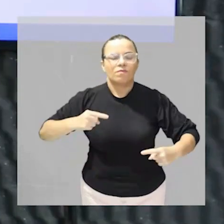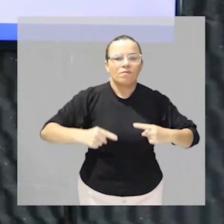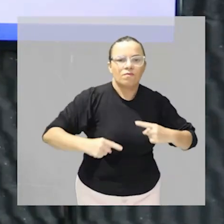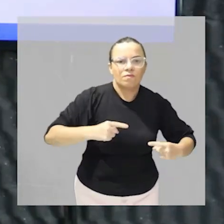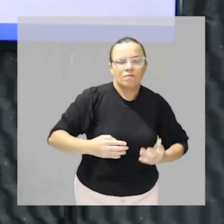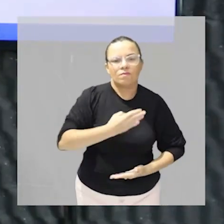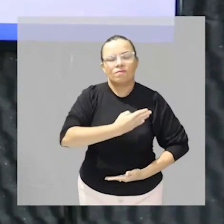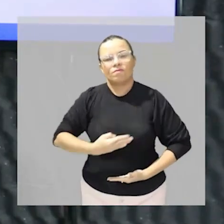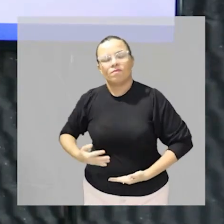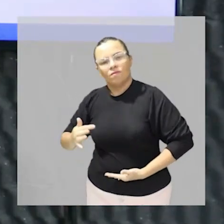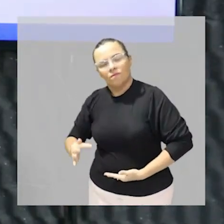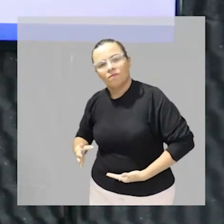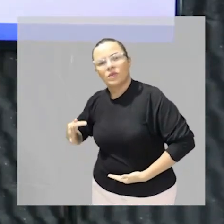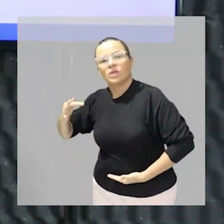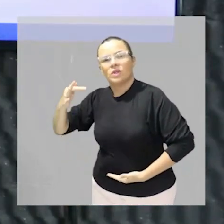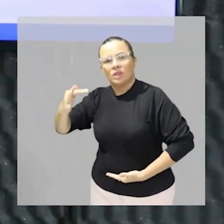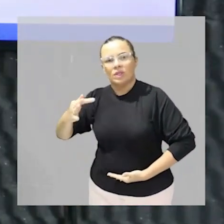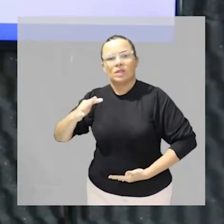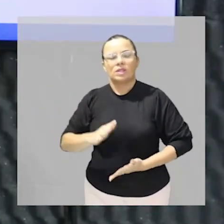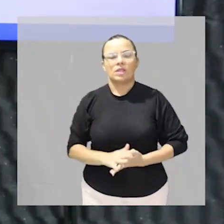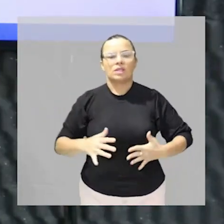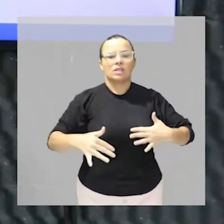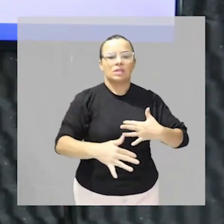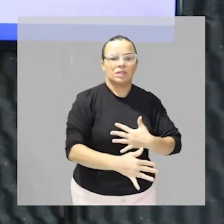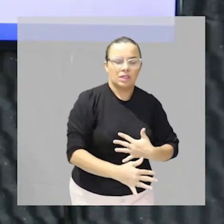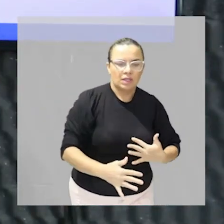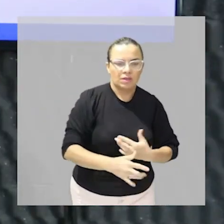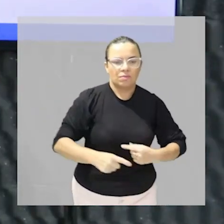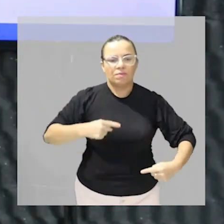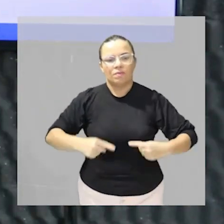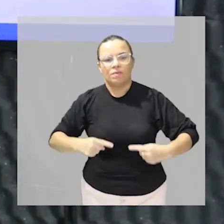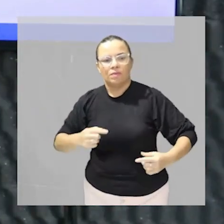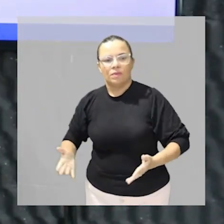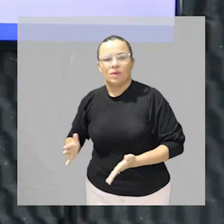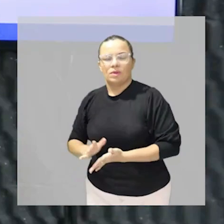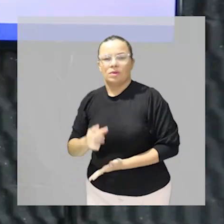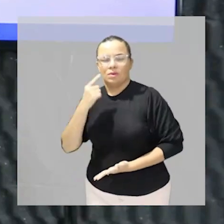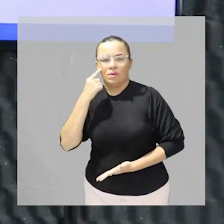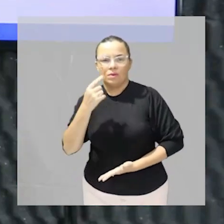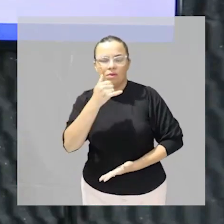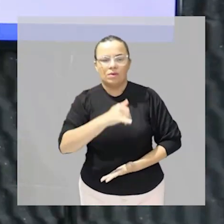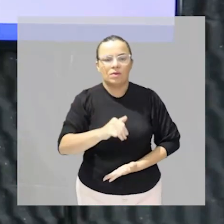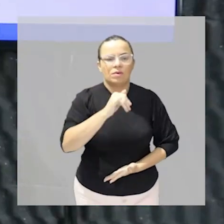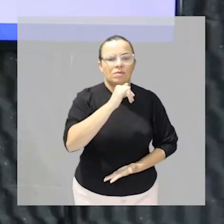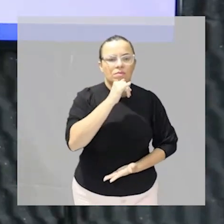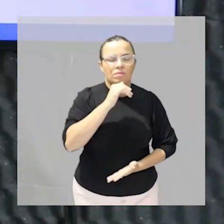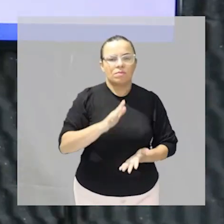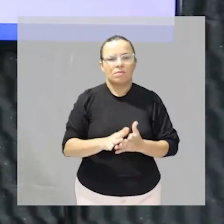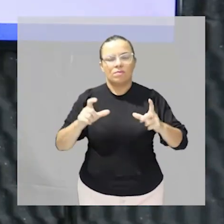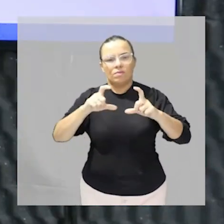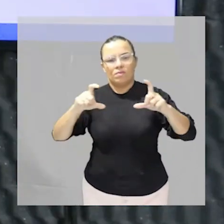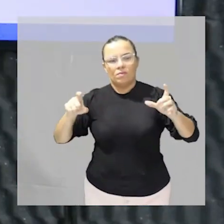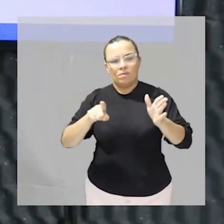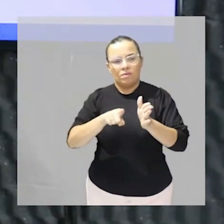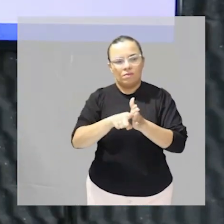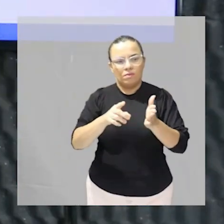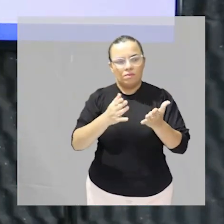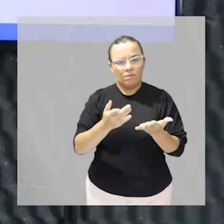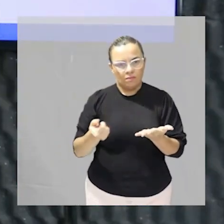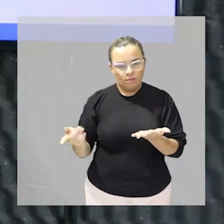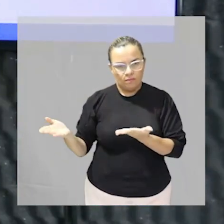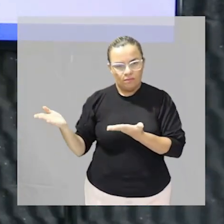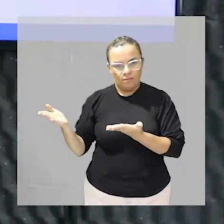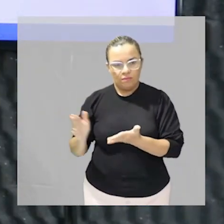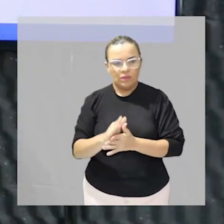polis. Ok? Nós poderíamos, por exemplo, olhar esse distrator da letra C,